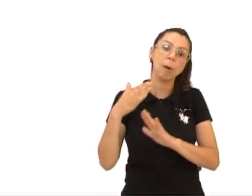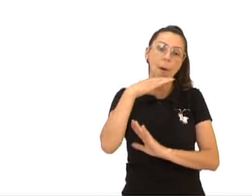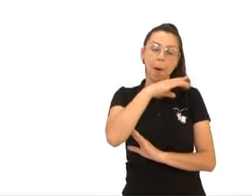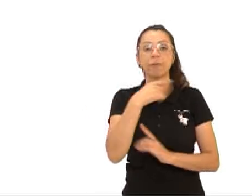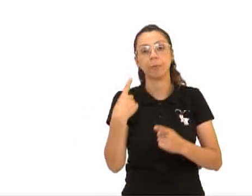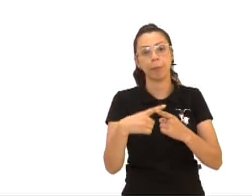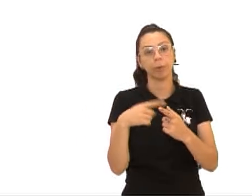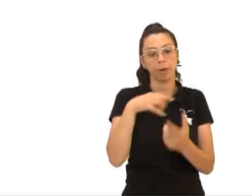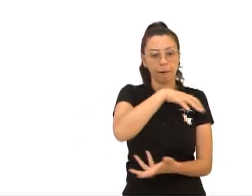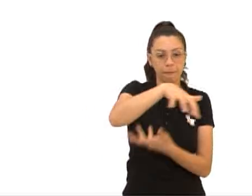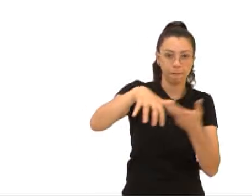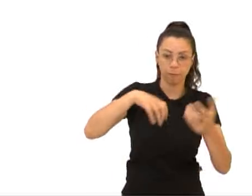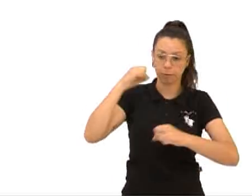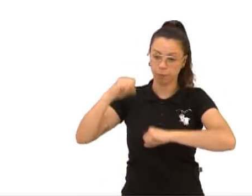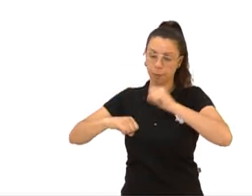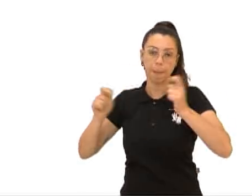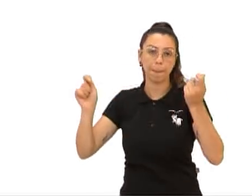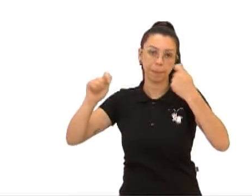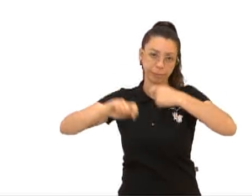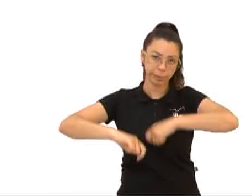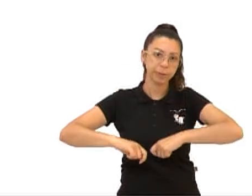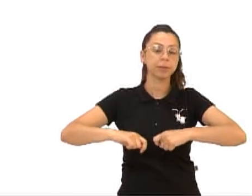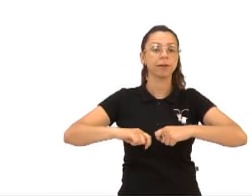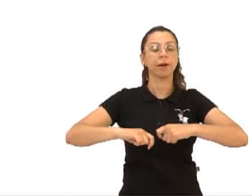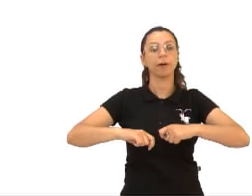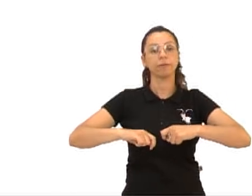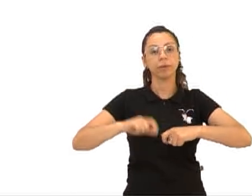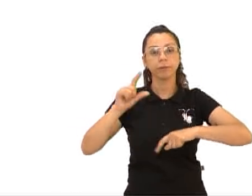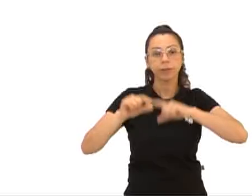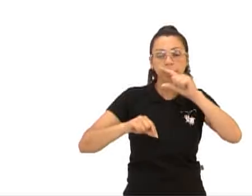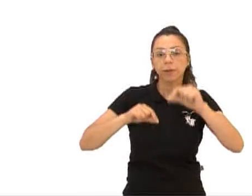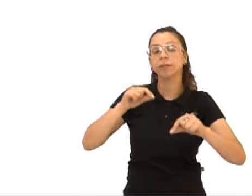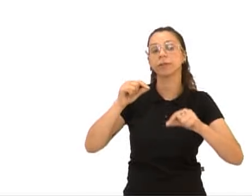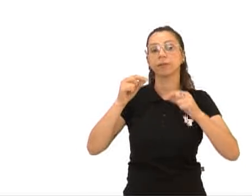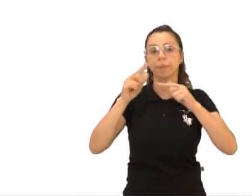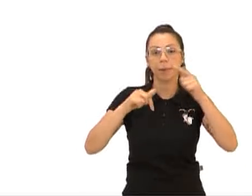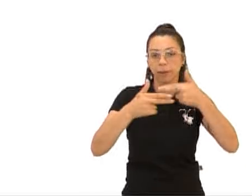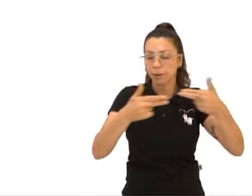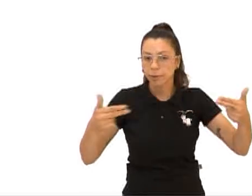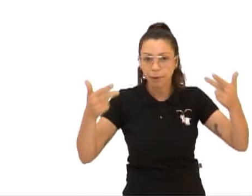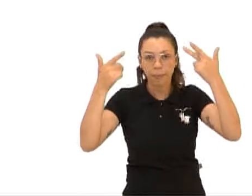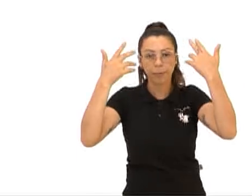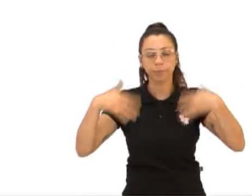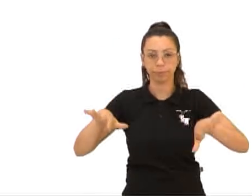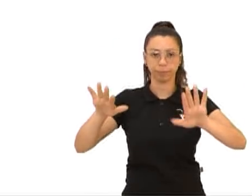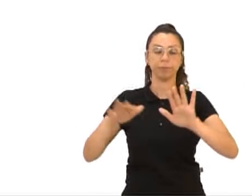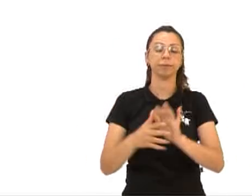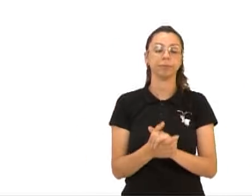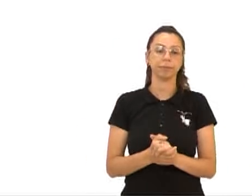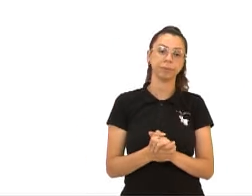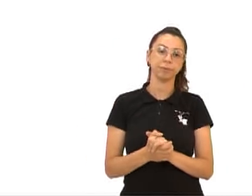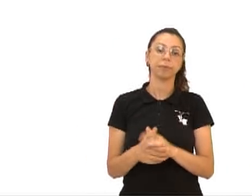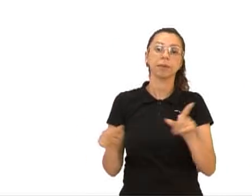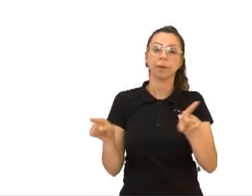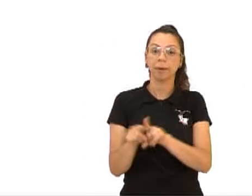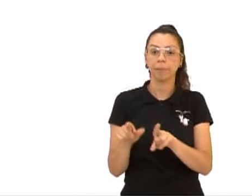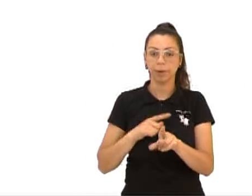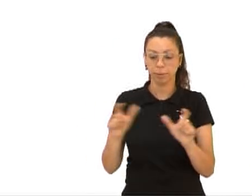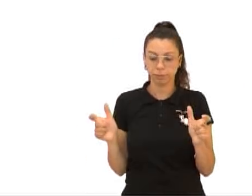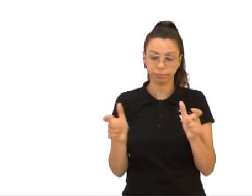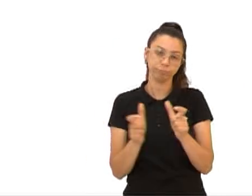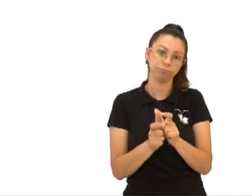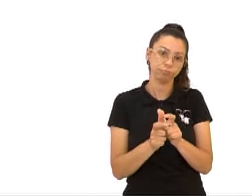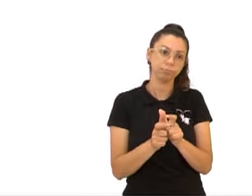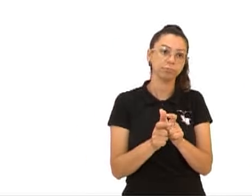né, precisavam dessa matéria-prima. O continente europeu, onde aconteceu a revolução, por ter uma extensão reduzida,